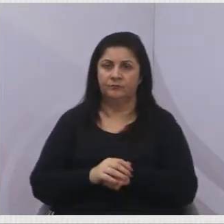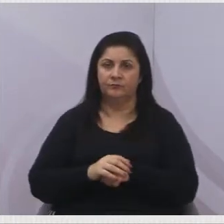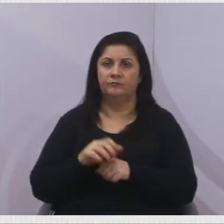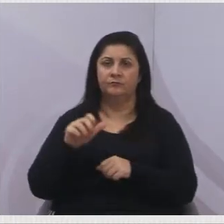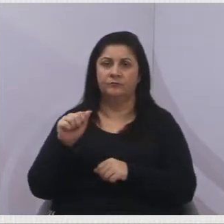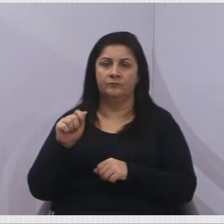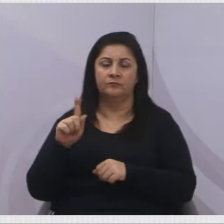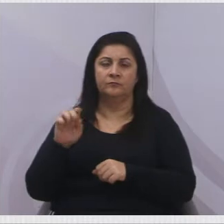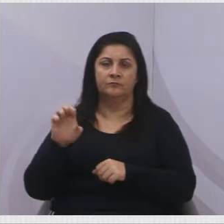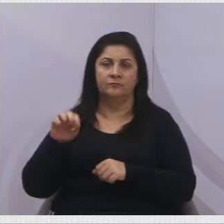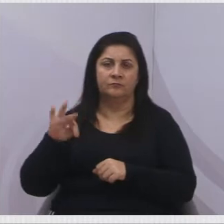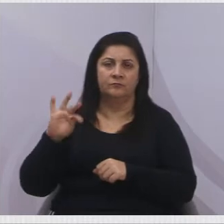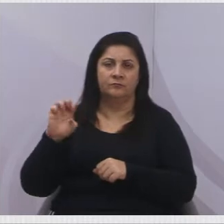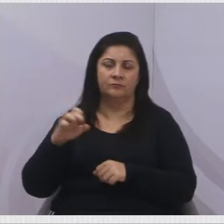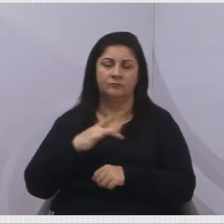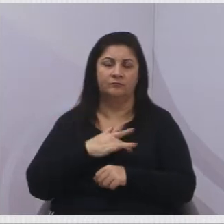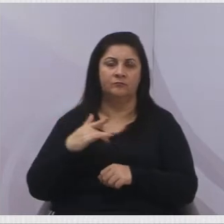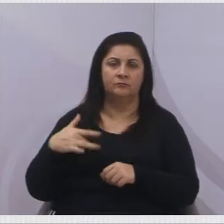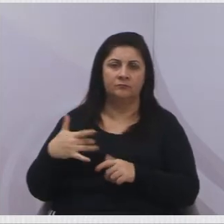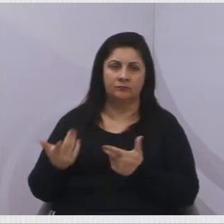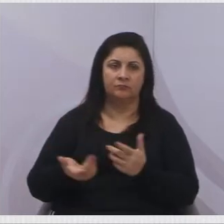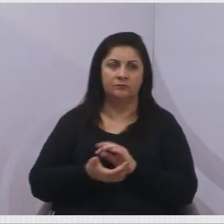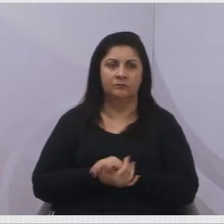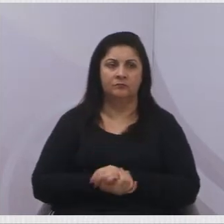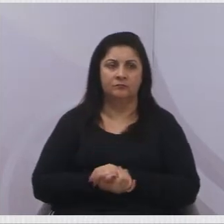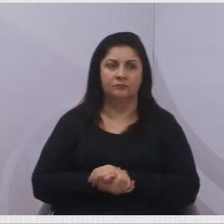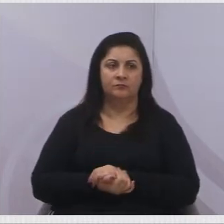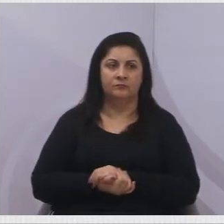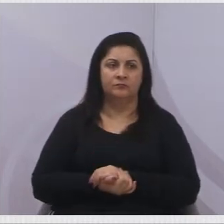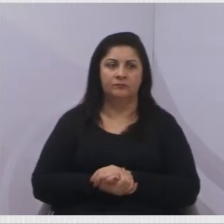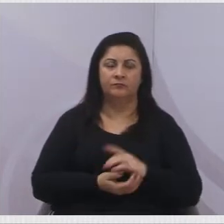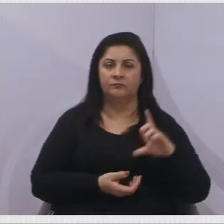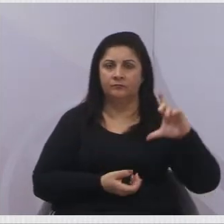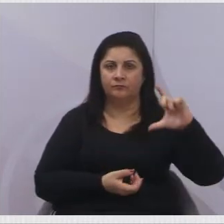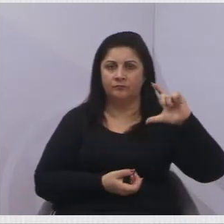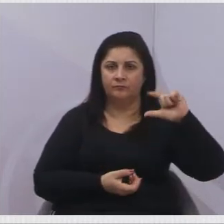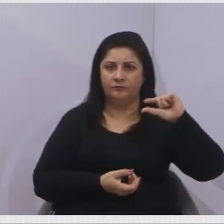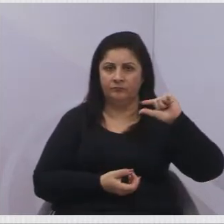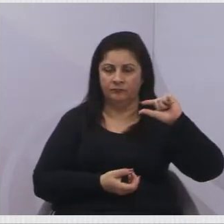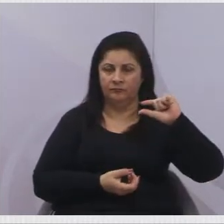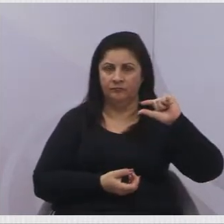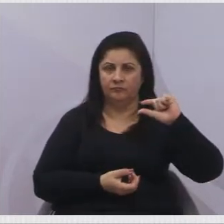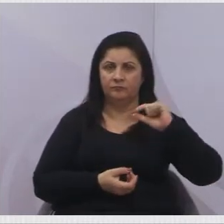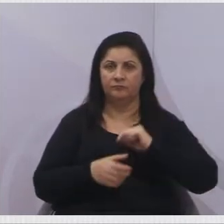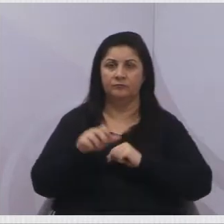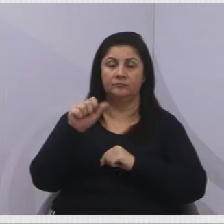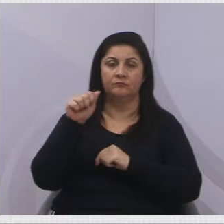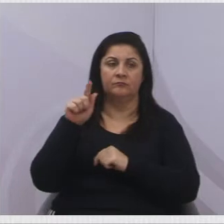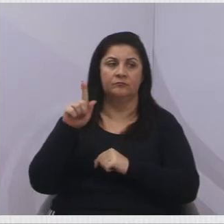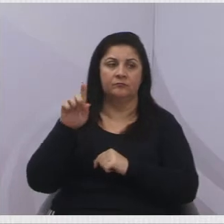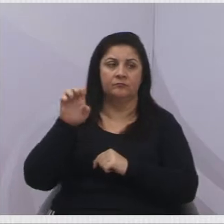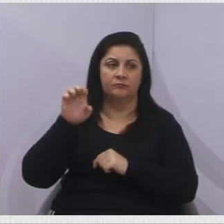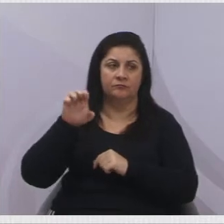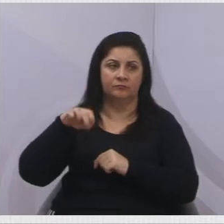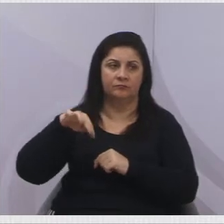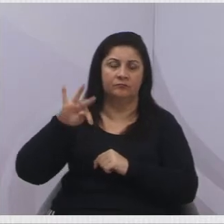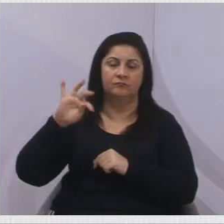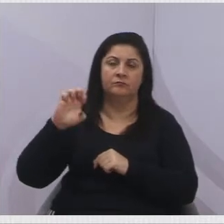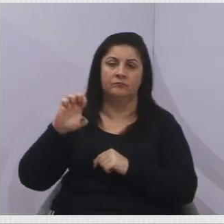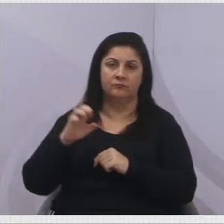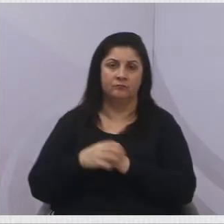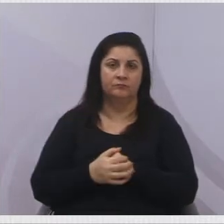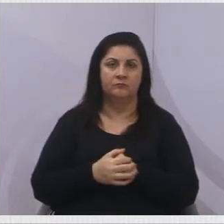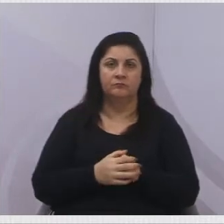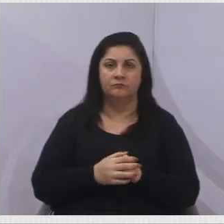de saúde. E vocês vão ver uma redução, vão poder observar uma redução bastante